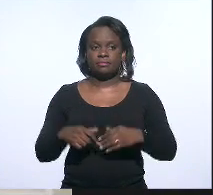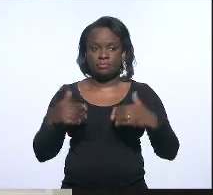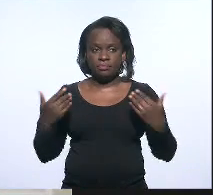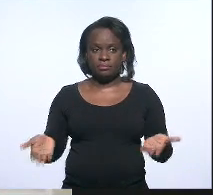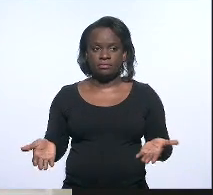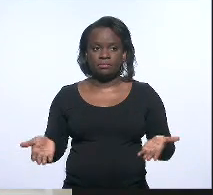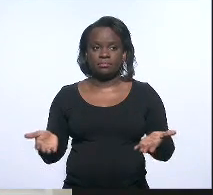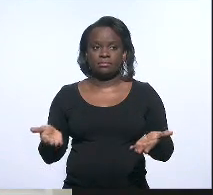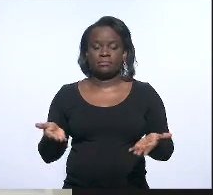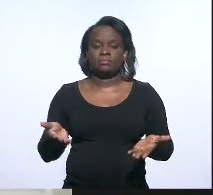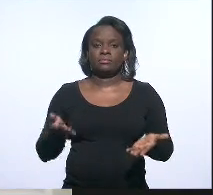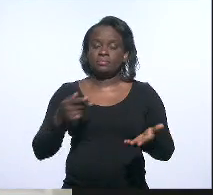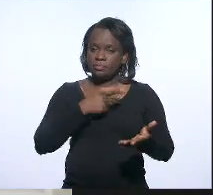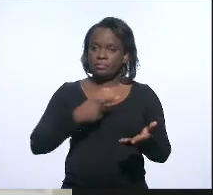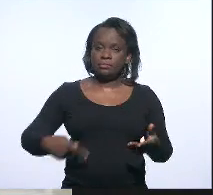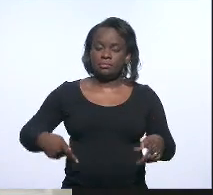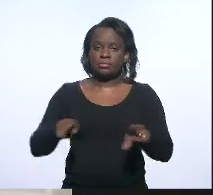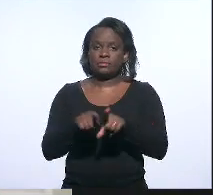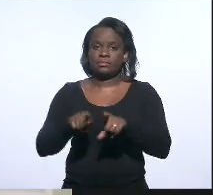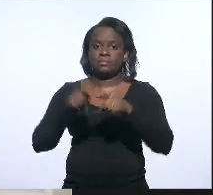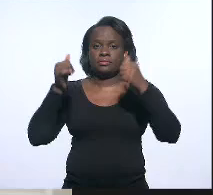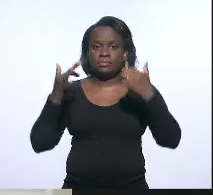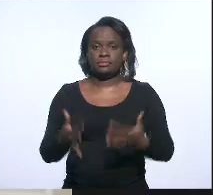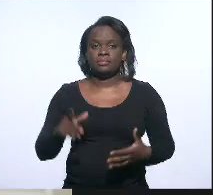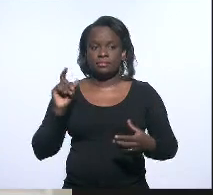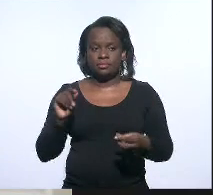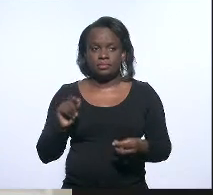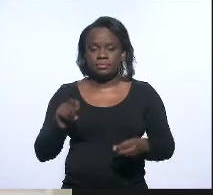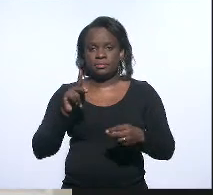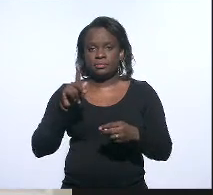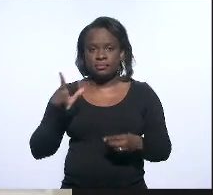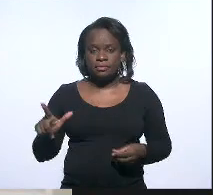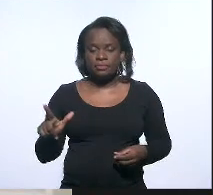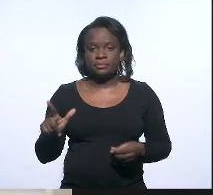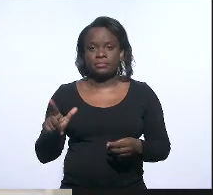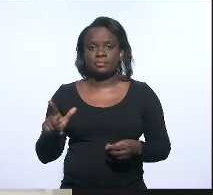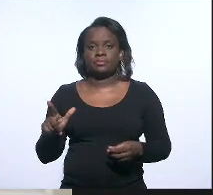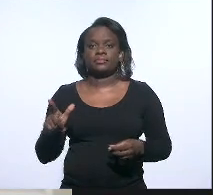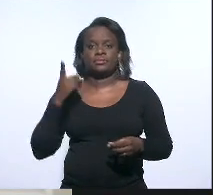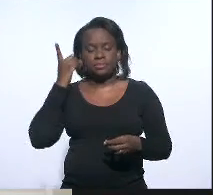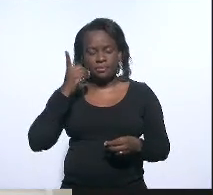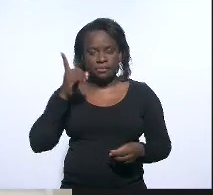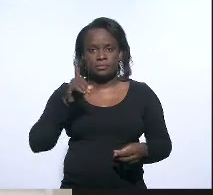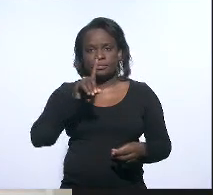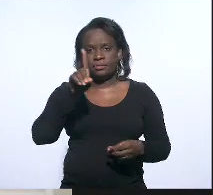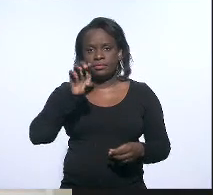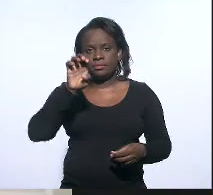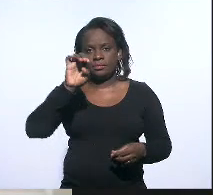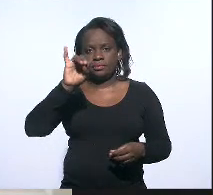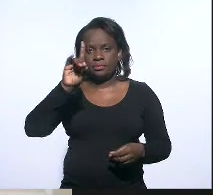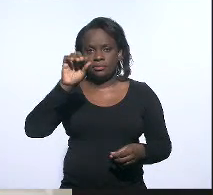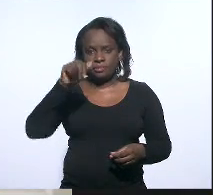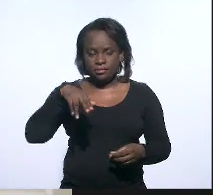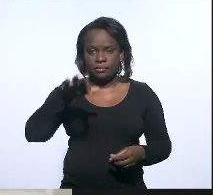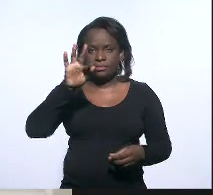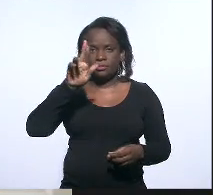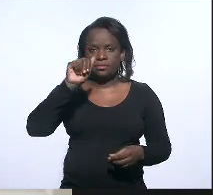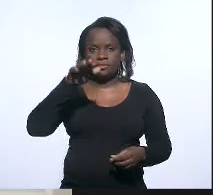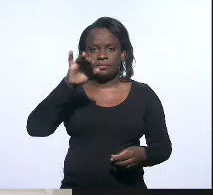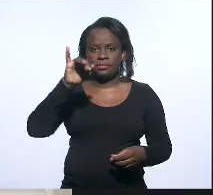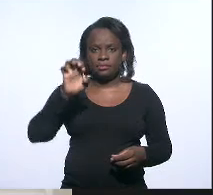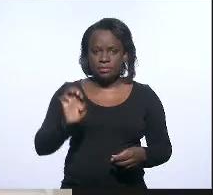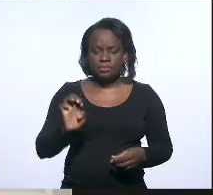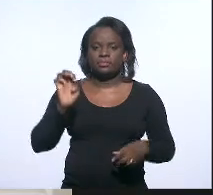senhor presidente, também não poderia deixar de falar do projeto das deputadas Zeidan e Franciane Mota